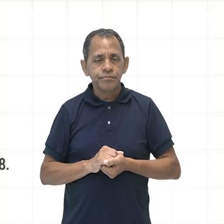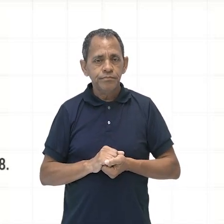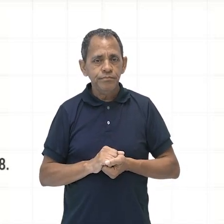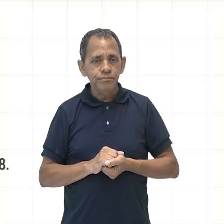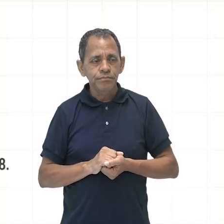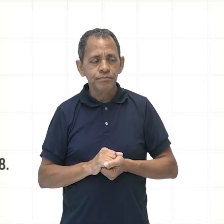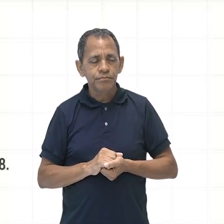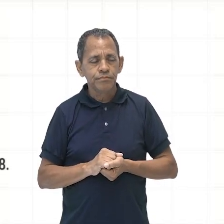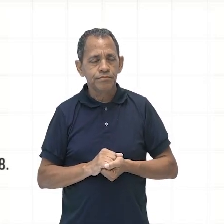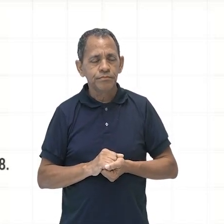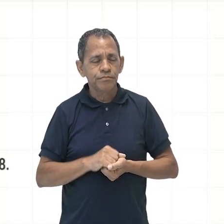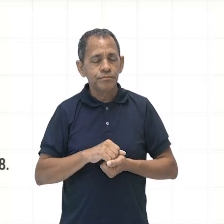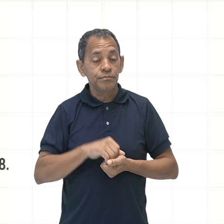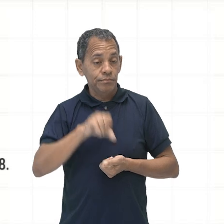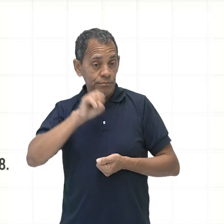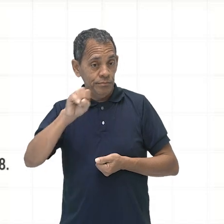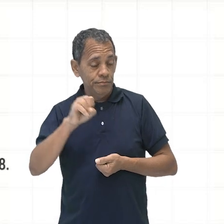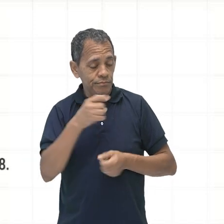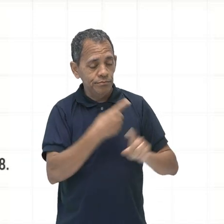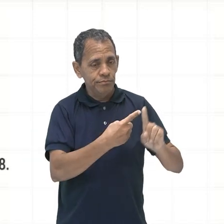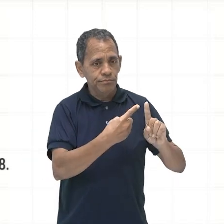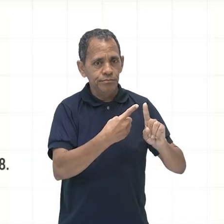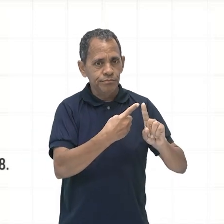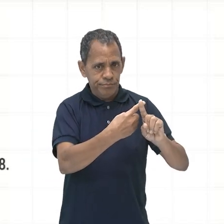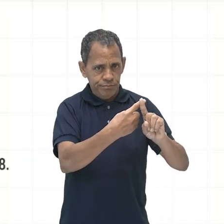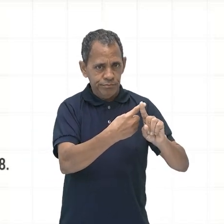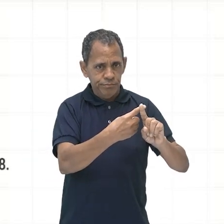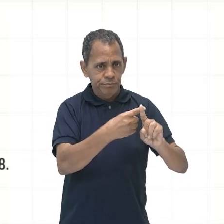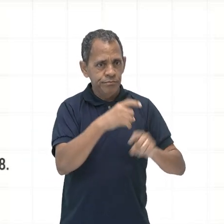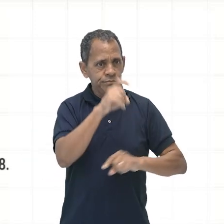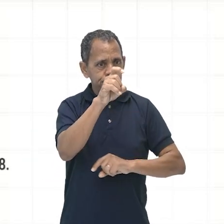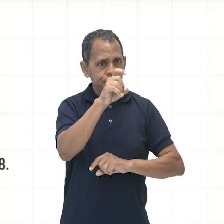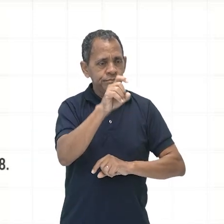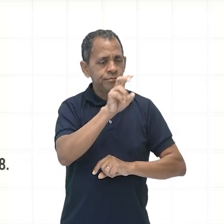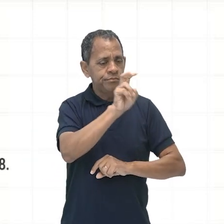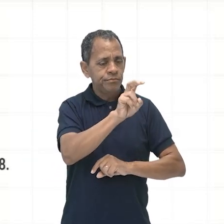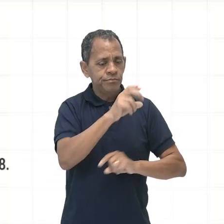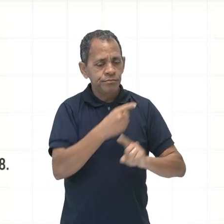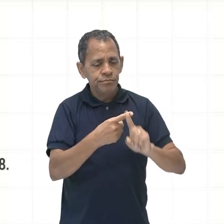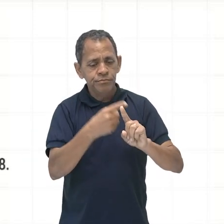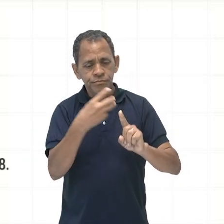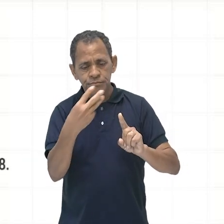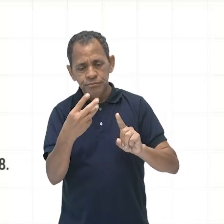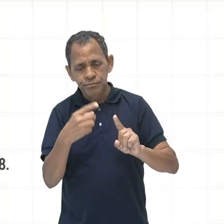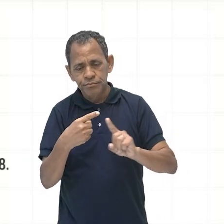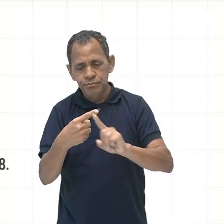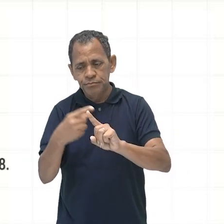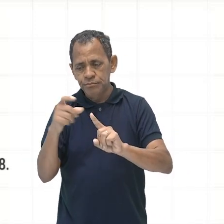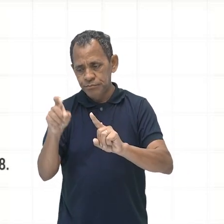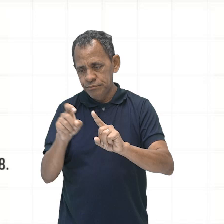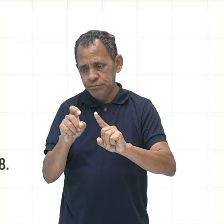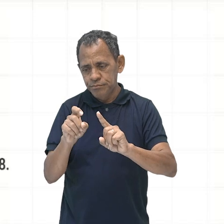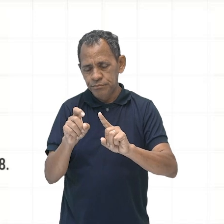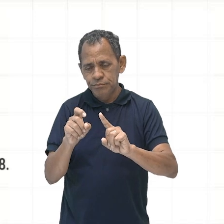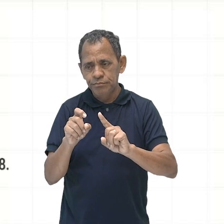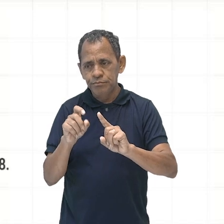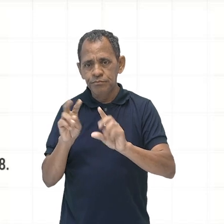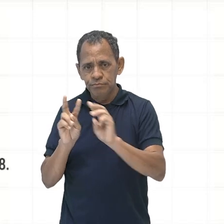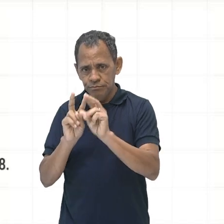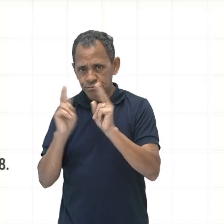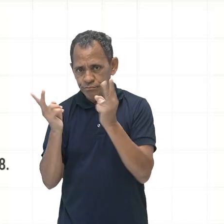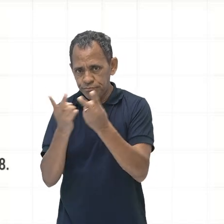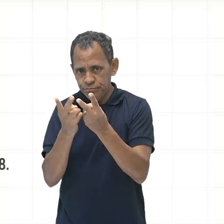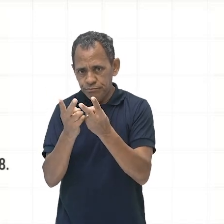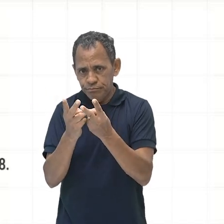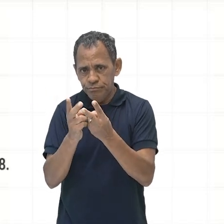eu multiplicar o x pelo 3... Aliás, se eu multiplicar o 5 pelo 3 e pelo x, é o volume, né? E